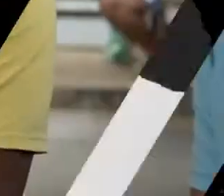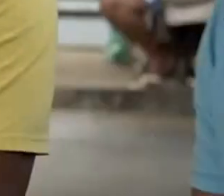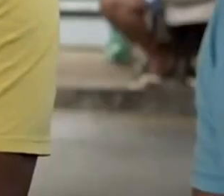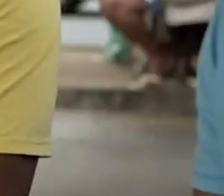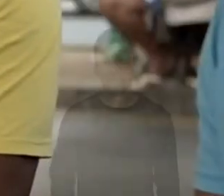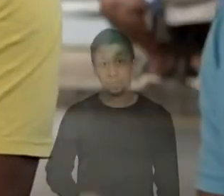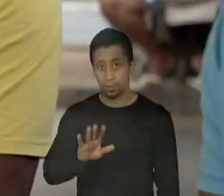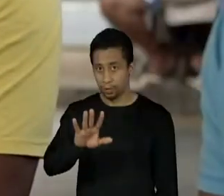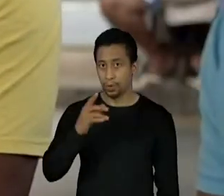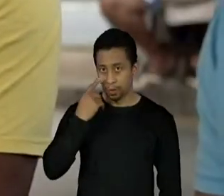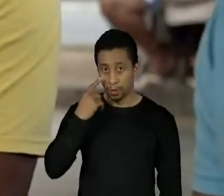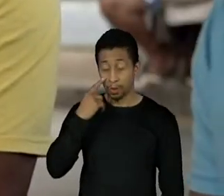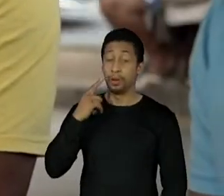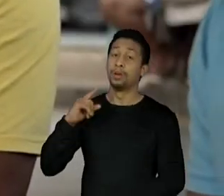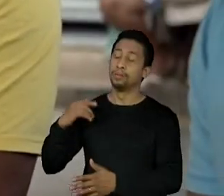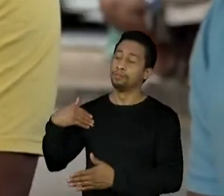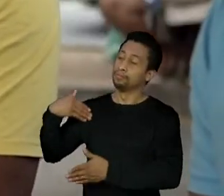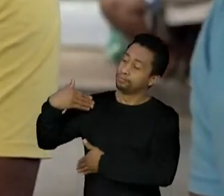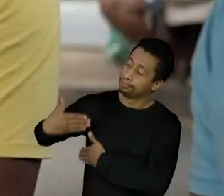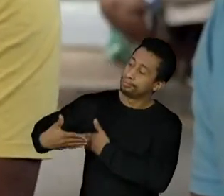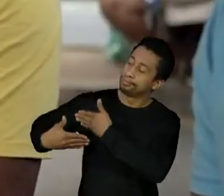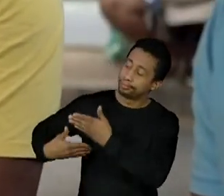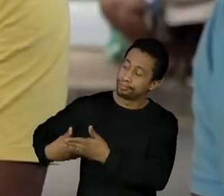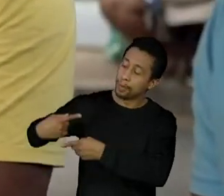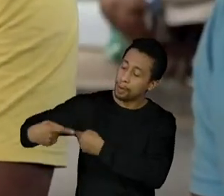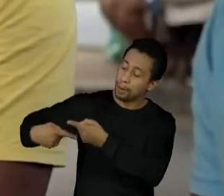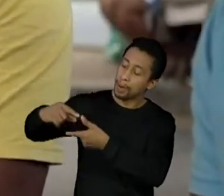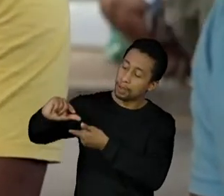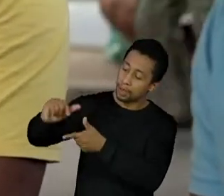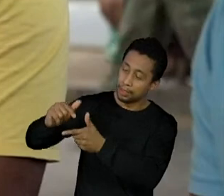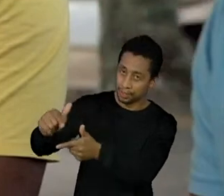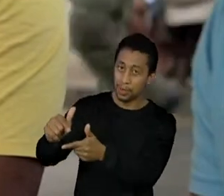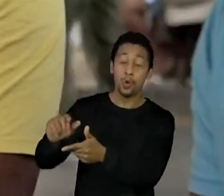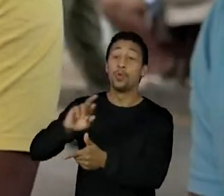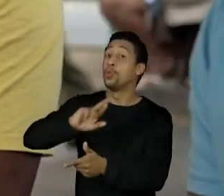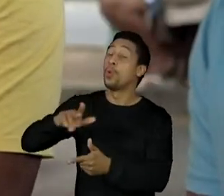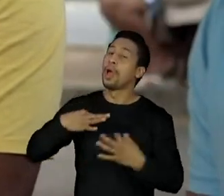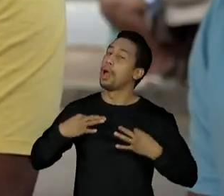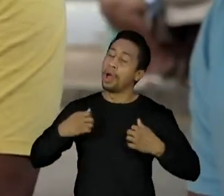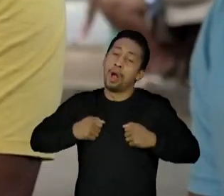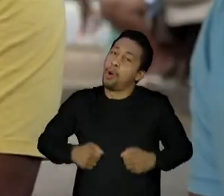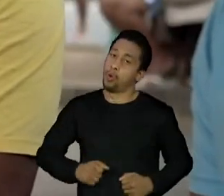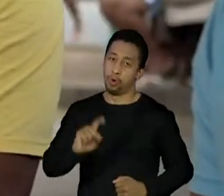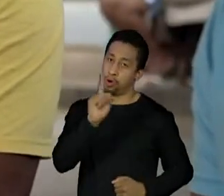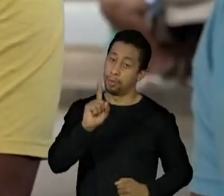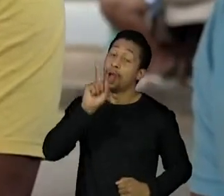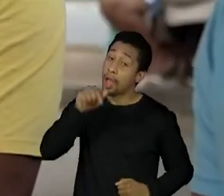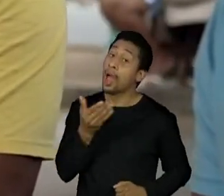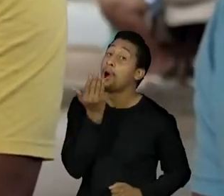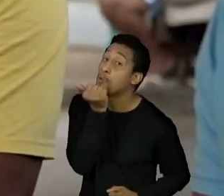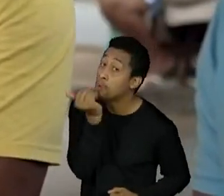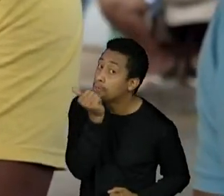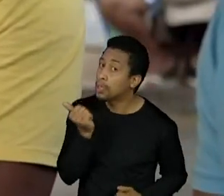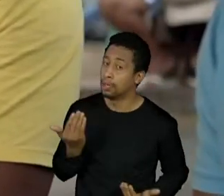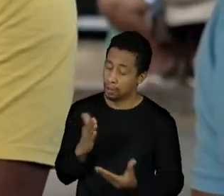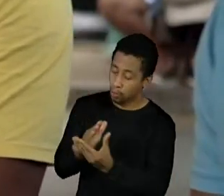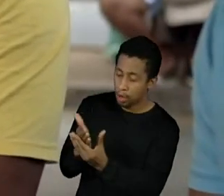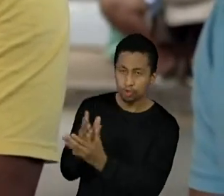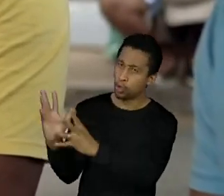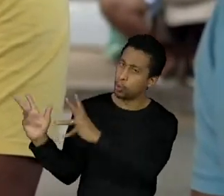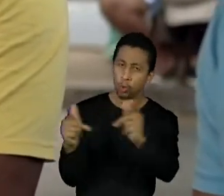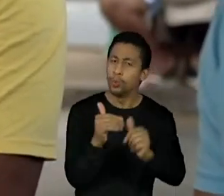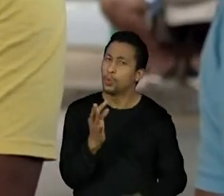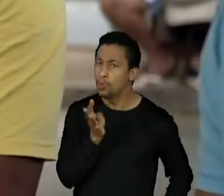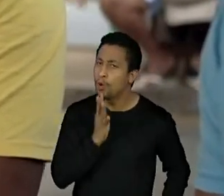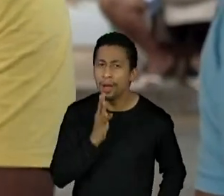O que vai manter a tradição, na realidade, não vai ser o traje, mas são os bolinhos que são feitos, o pessoal conhece o acarajé da Bahia pela tradição que ele